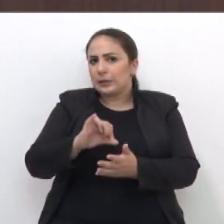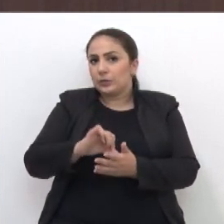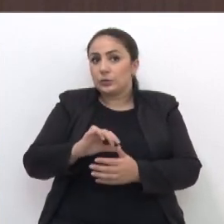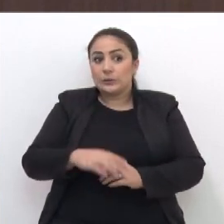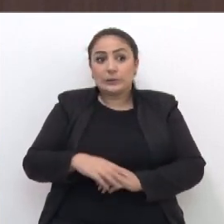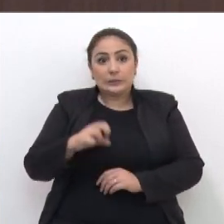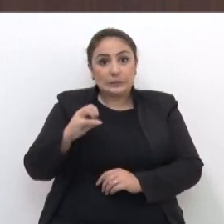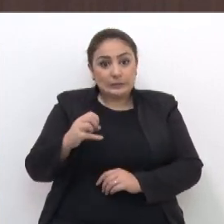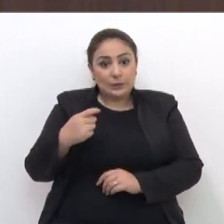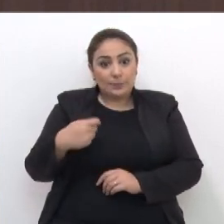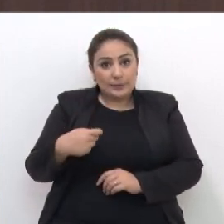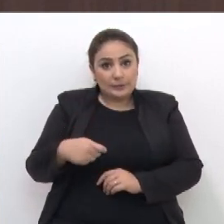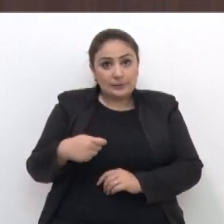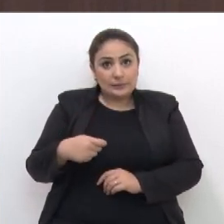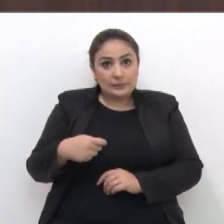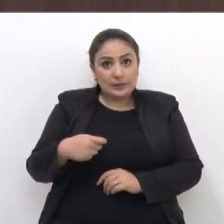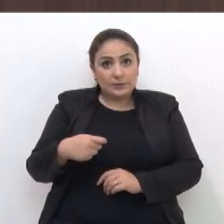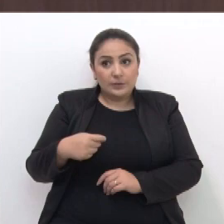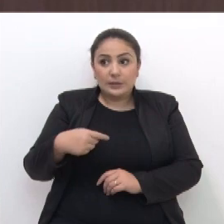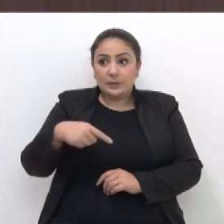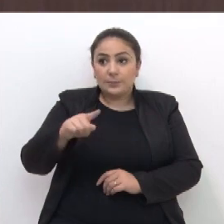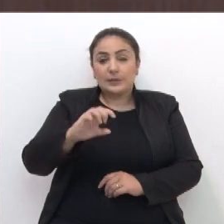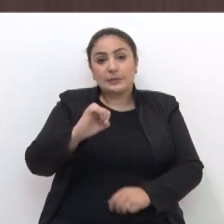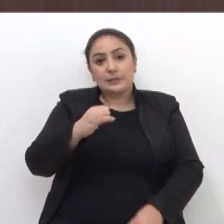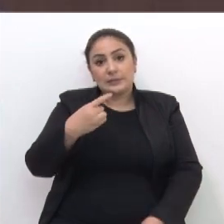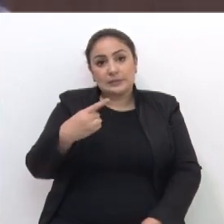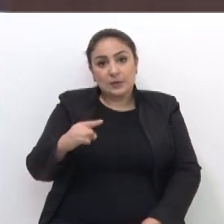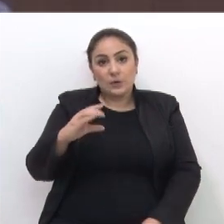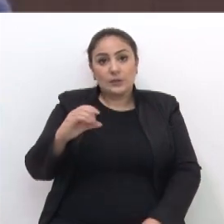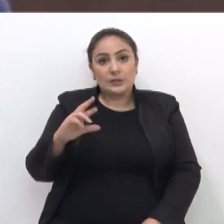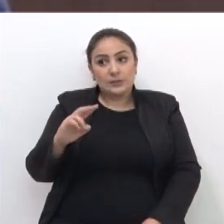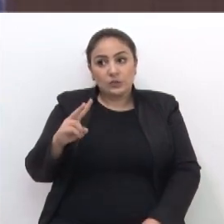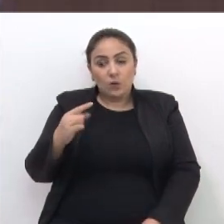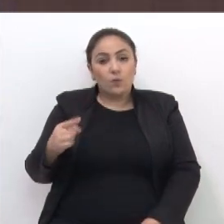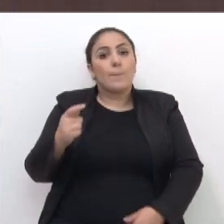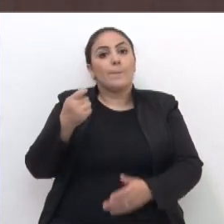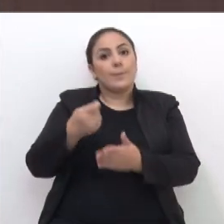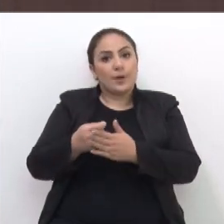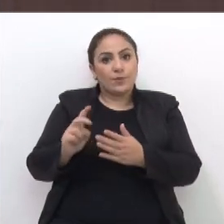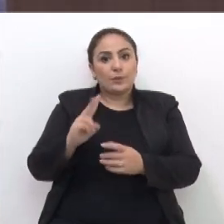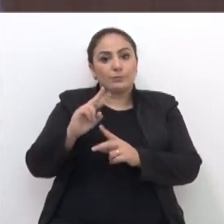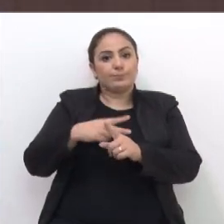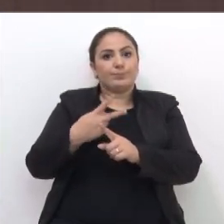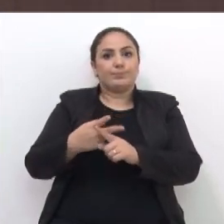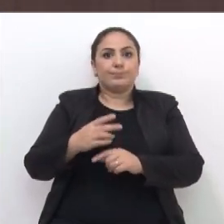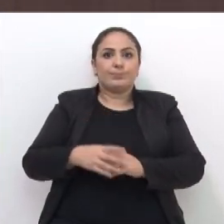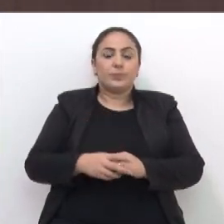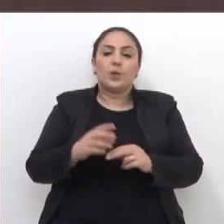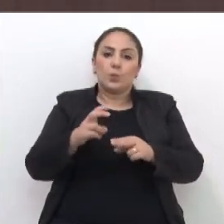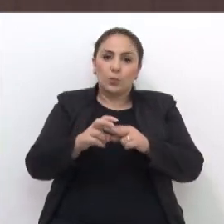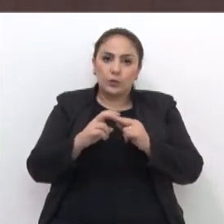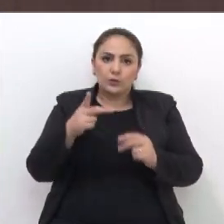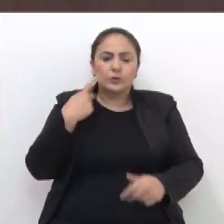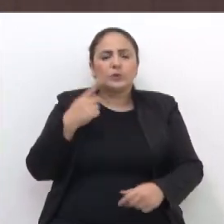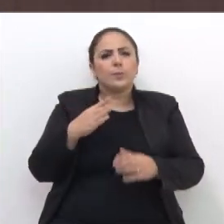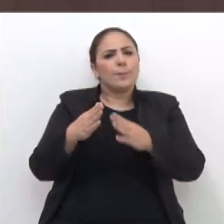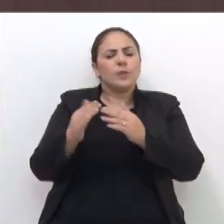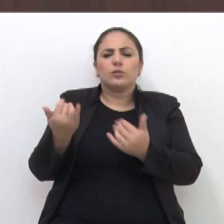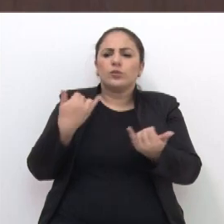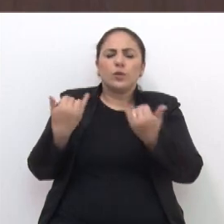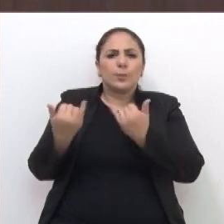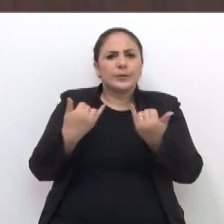Mas se tivesse que ir para São Cristóvão, teria que pagar o valor dobrado. Por isso, o parlamentar está encaminhando um pedido